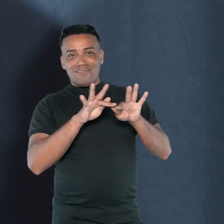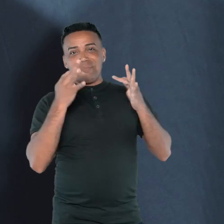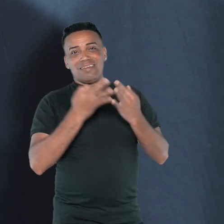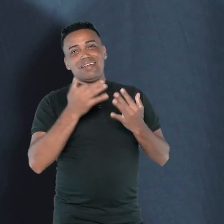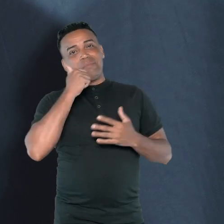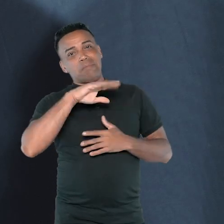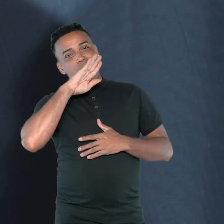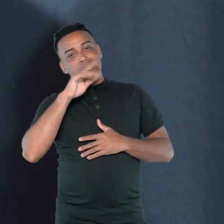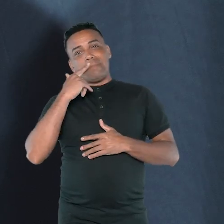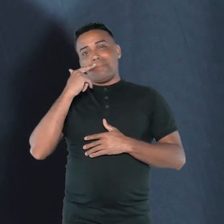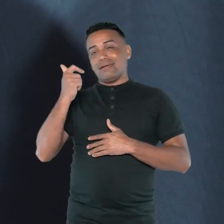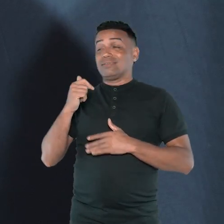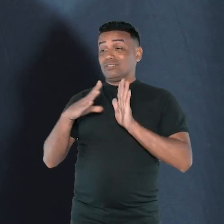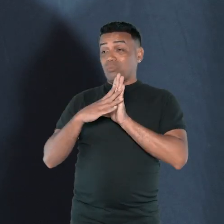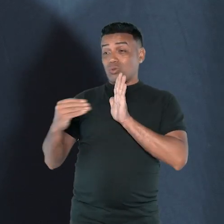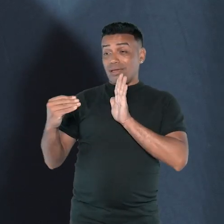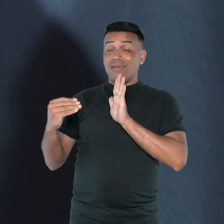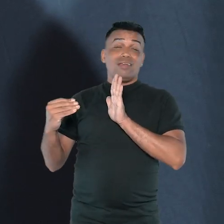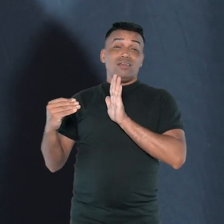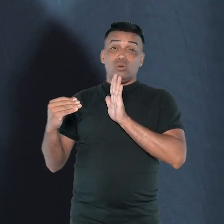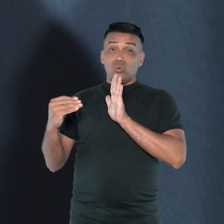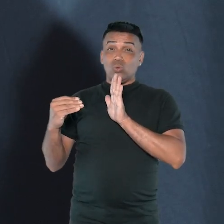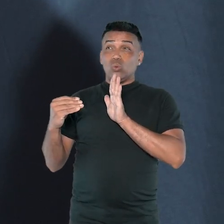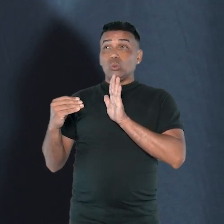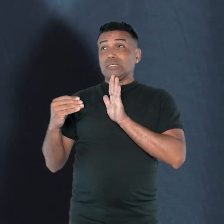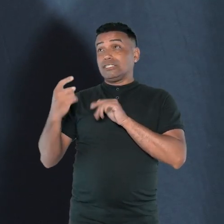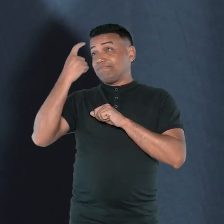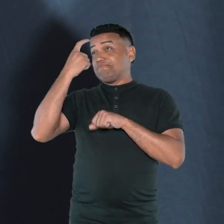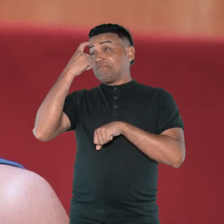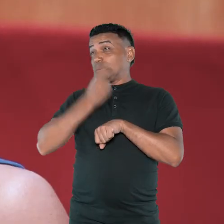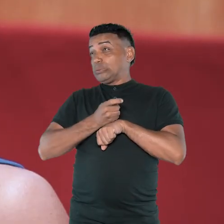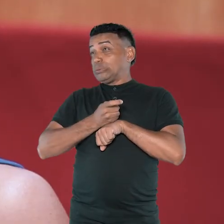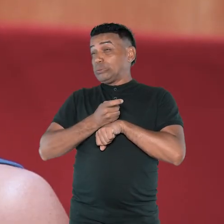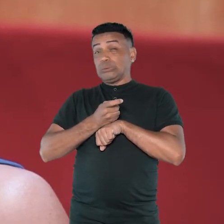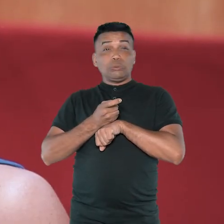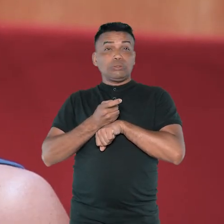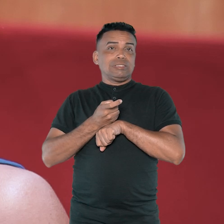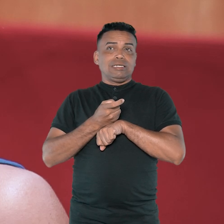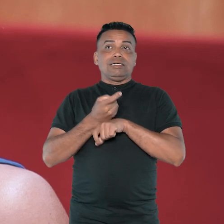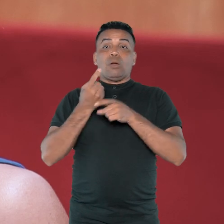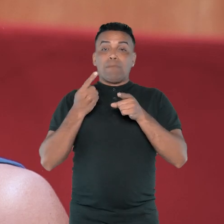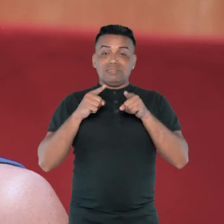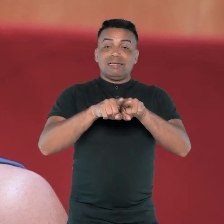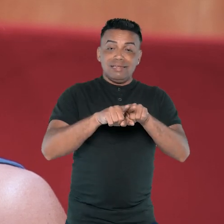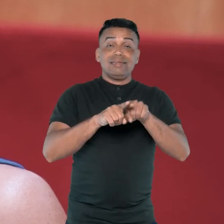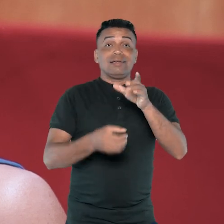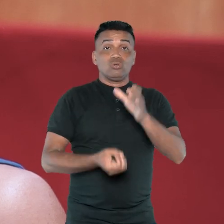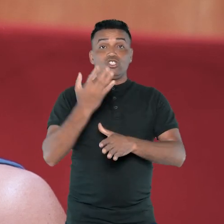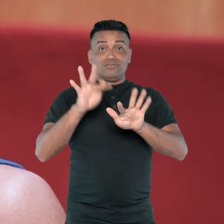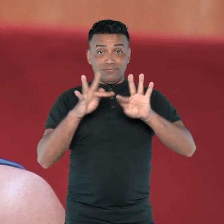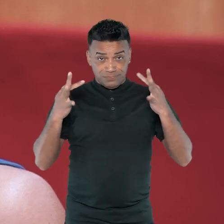modelos muito rígidos de se fazer parceria e de se fazer família, mesmo que